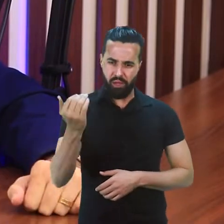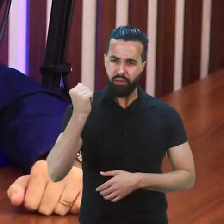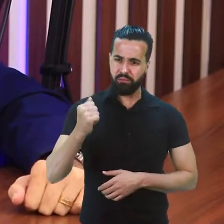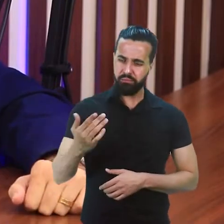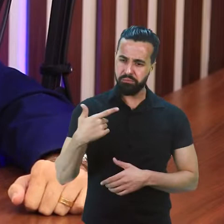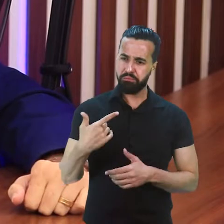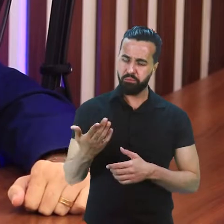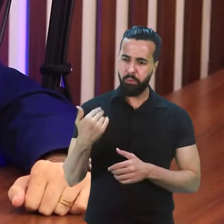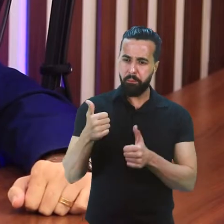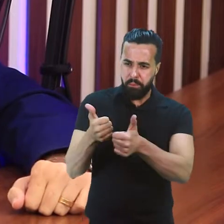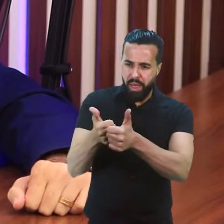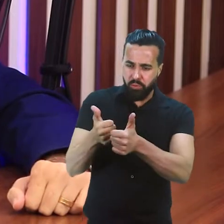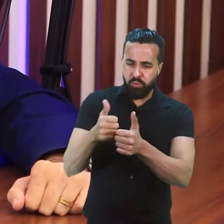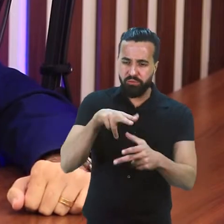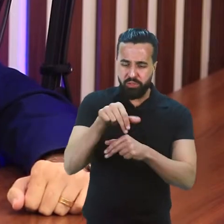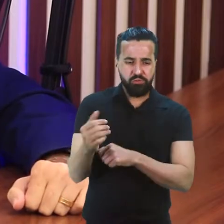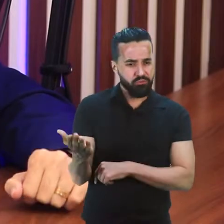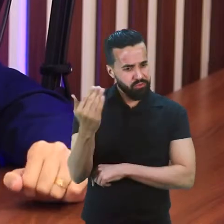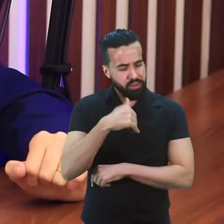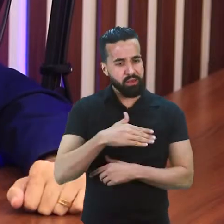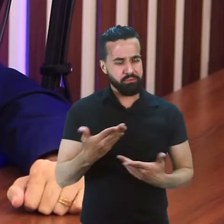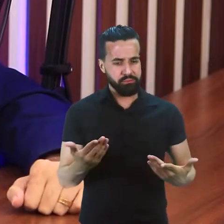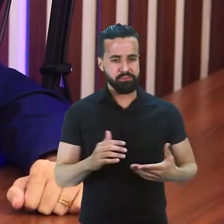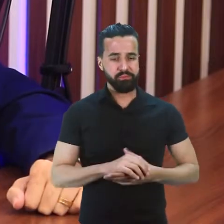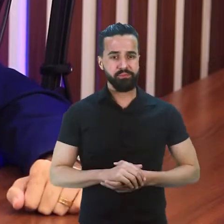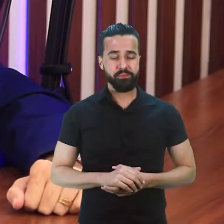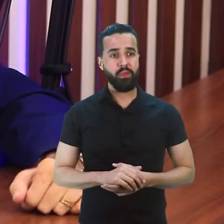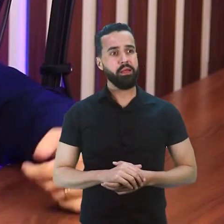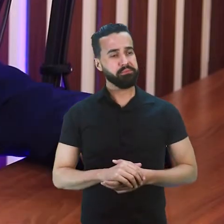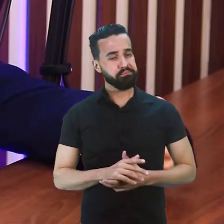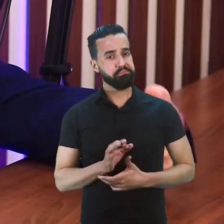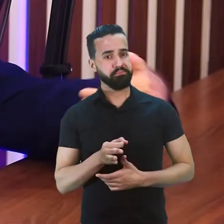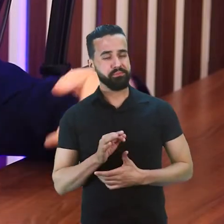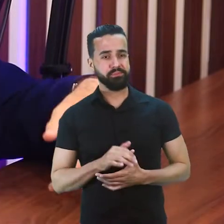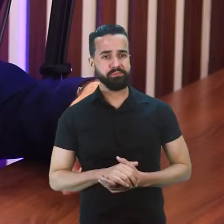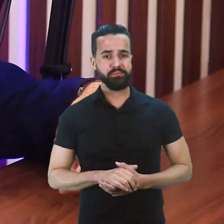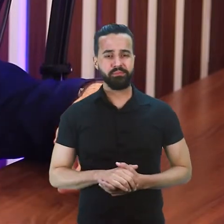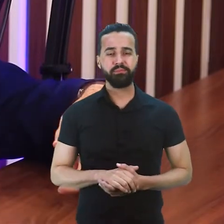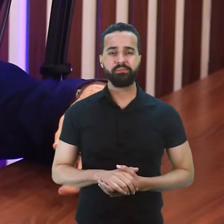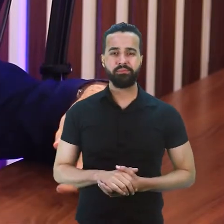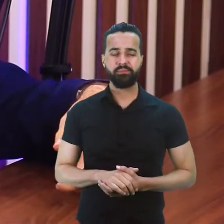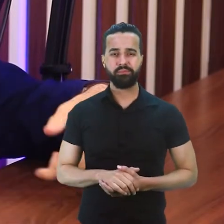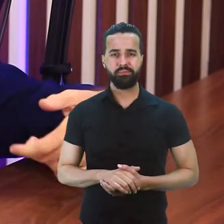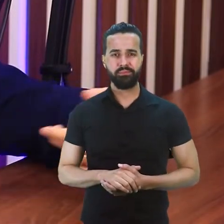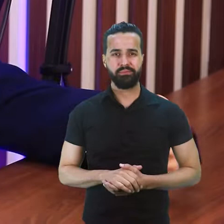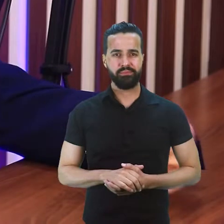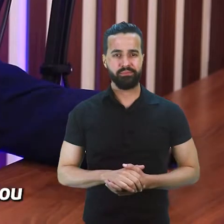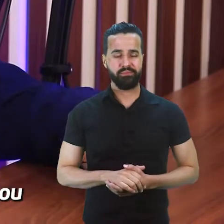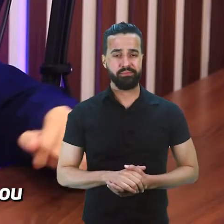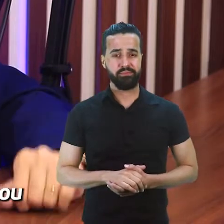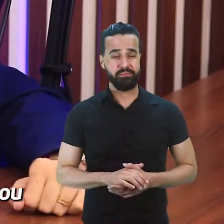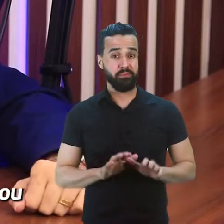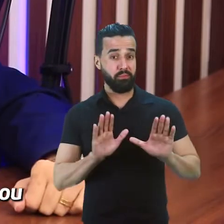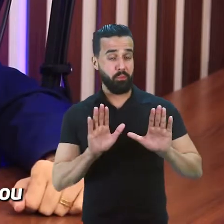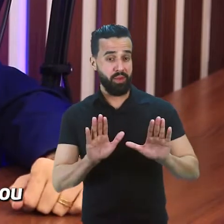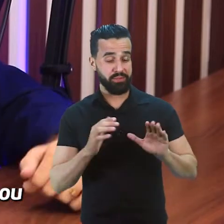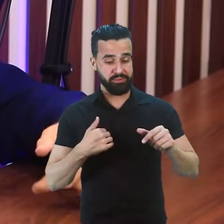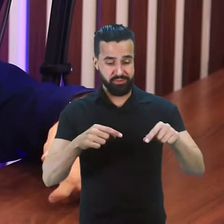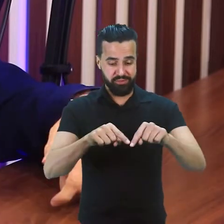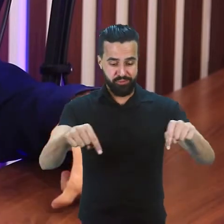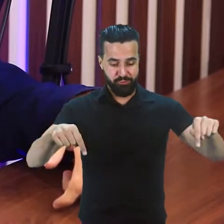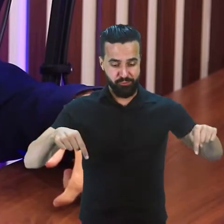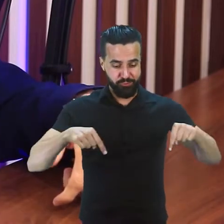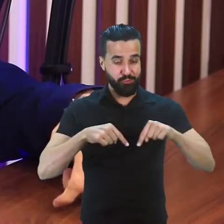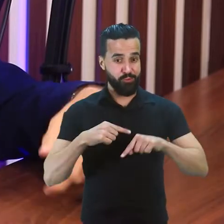aqui. Aí, olha só, para você ver. Aí, beleza, ele falou assim, quem era, que o escritório realmente era um escritório grande, ele